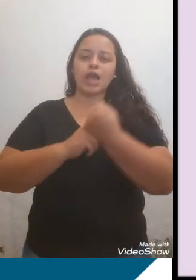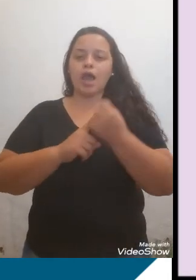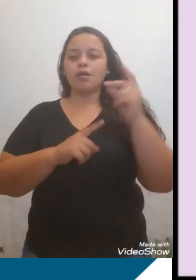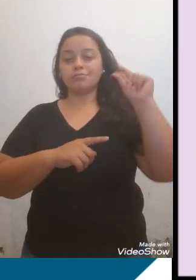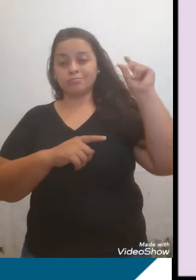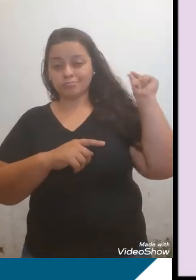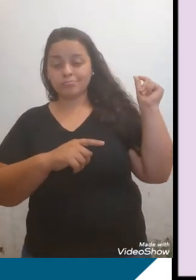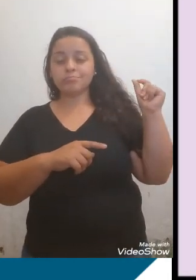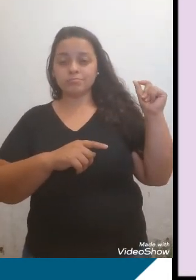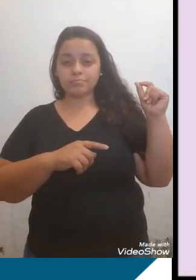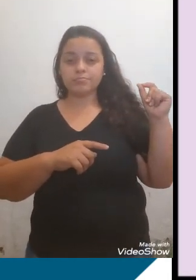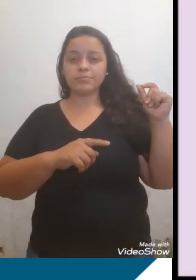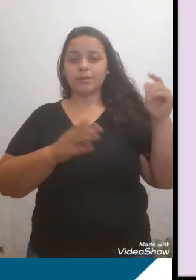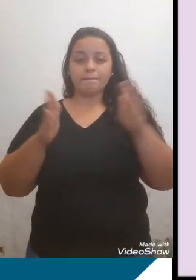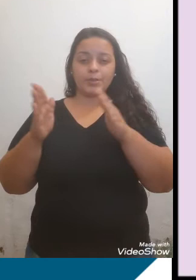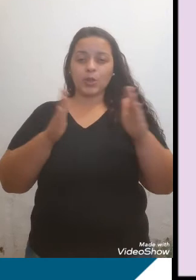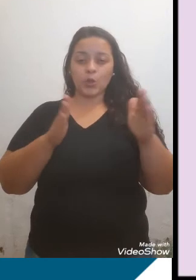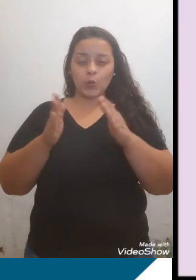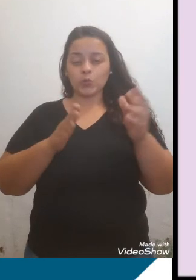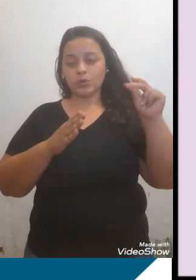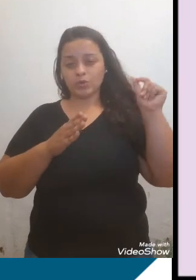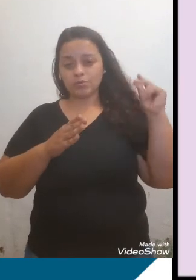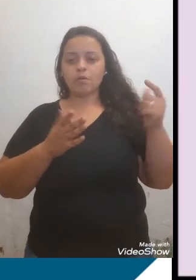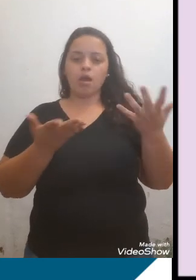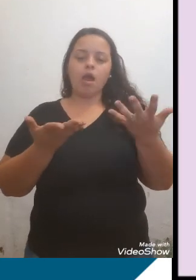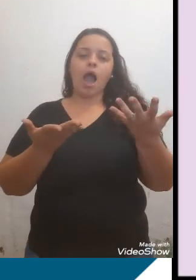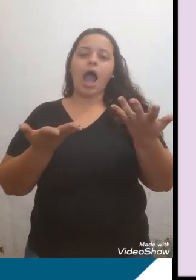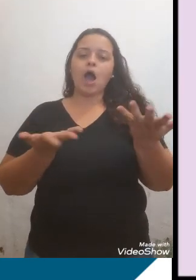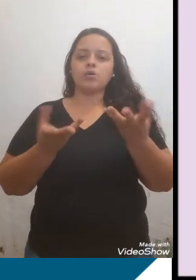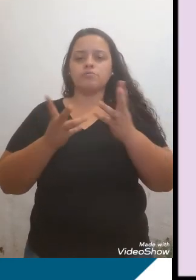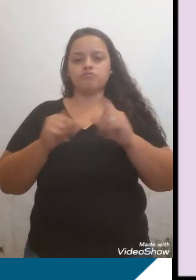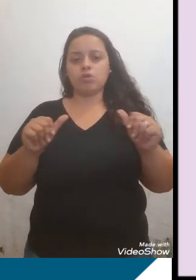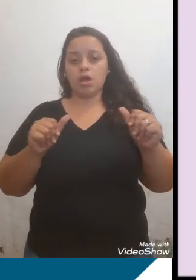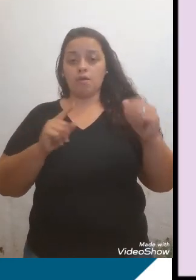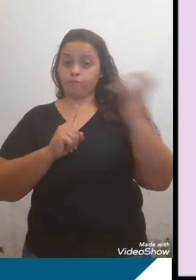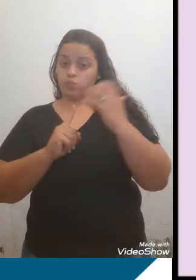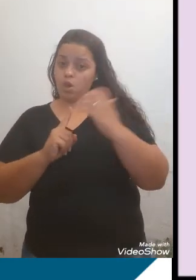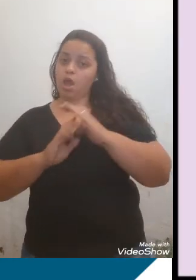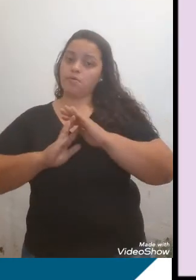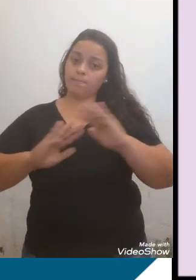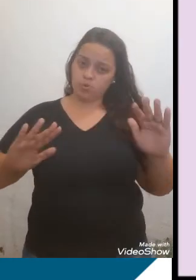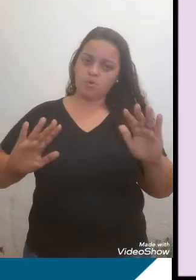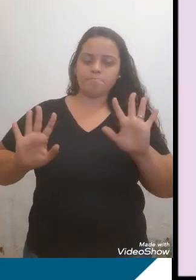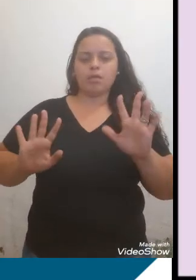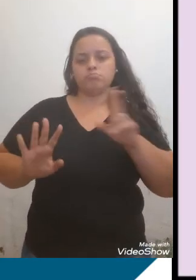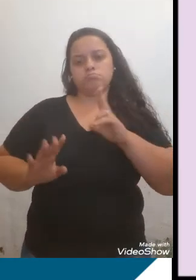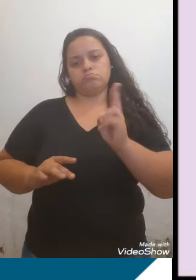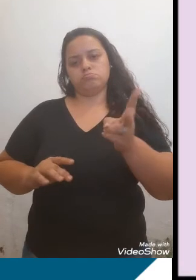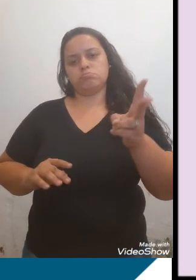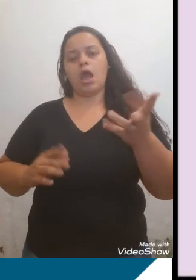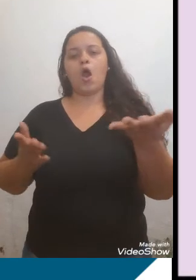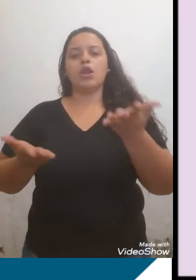tinham no período do antigo regime, de fato, ela não existe mais. Agora eles têm que dividir